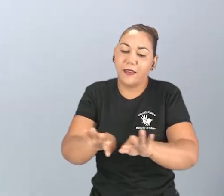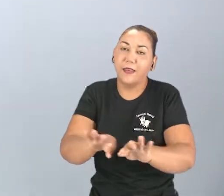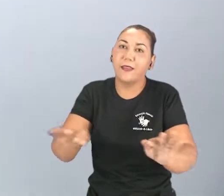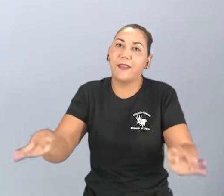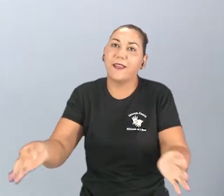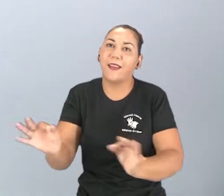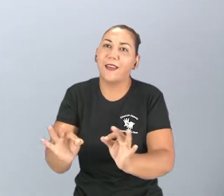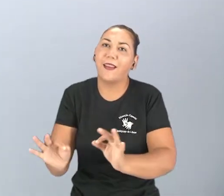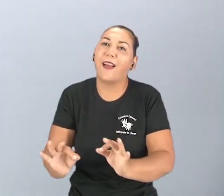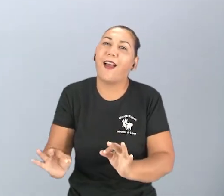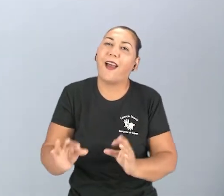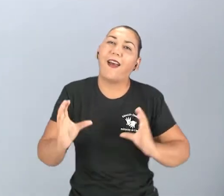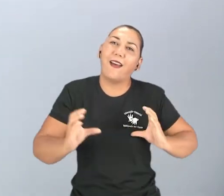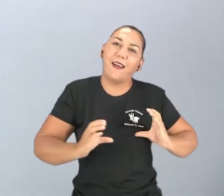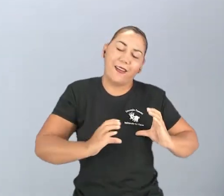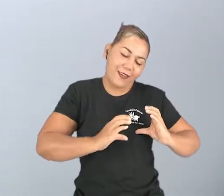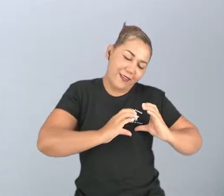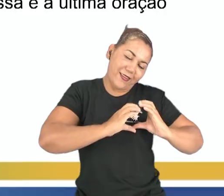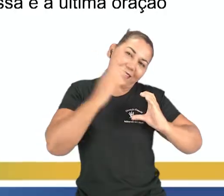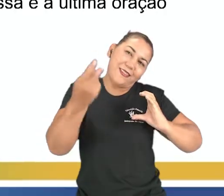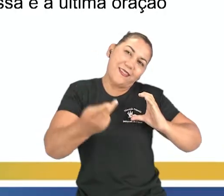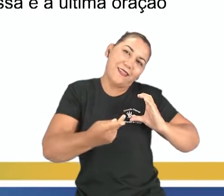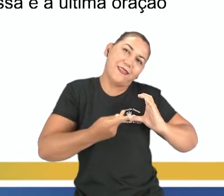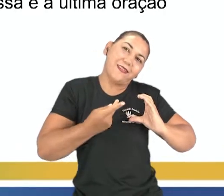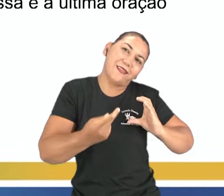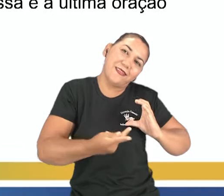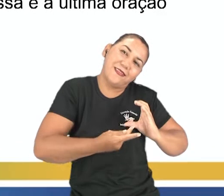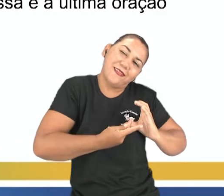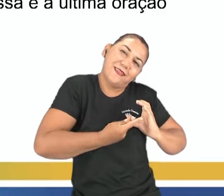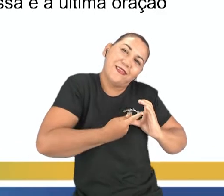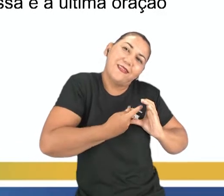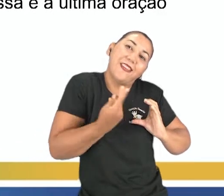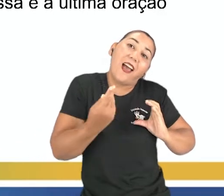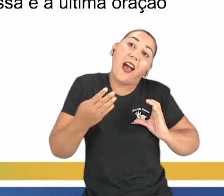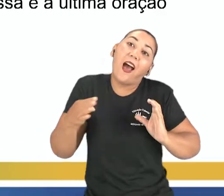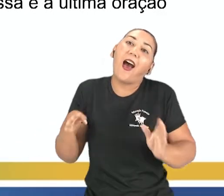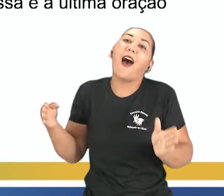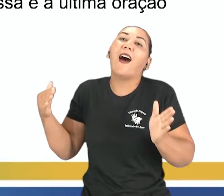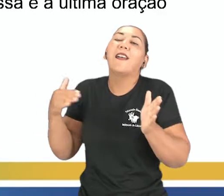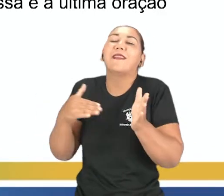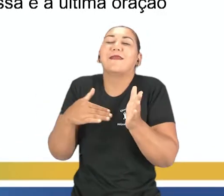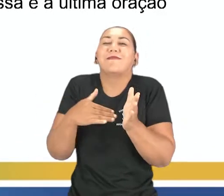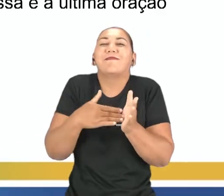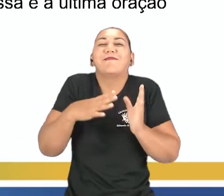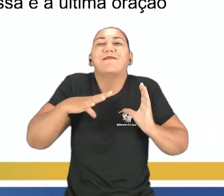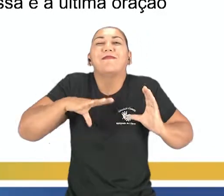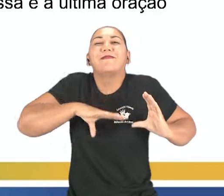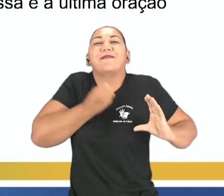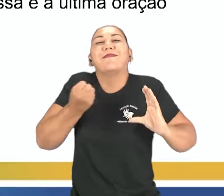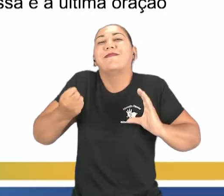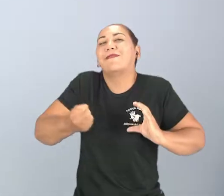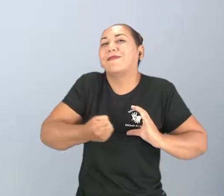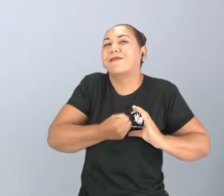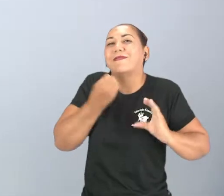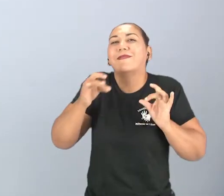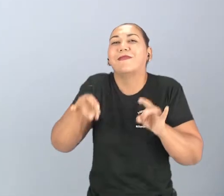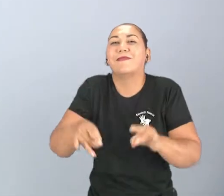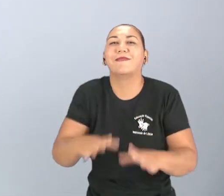penteadeira, cabe nós dois, cabe até o meu amor, essa é a